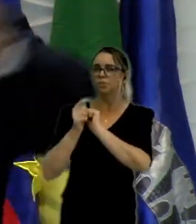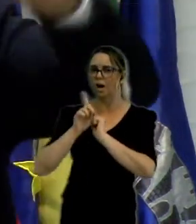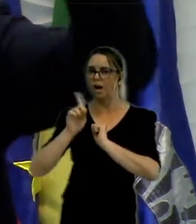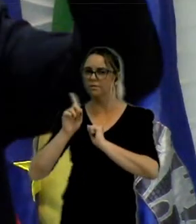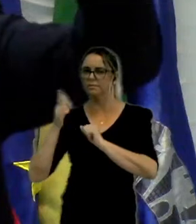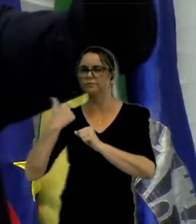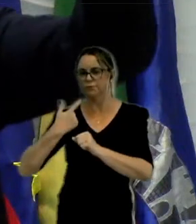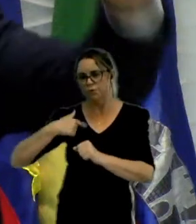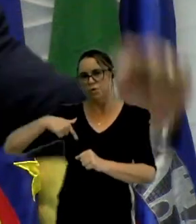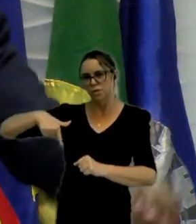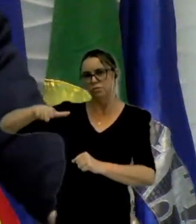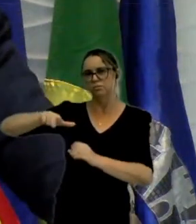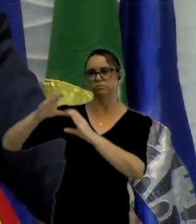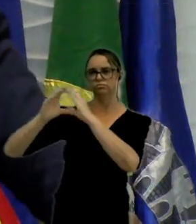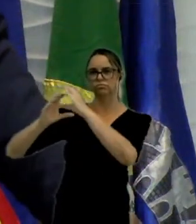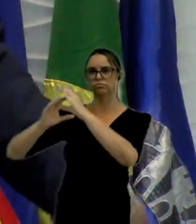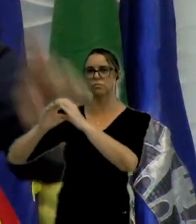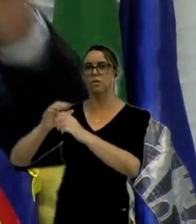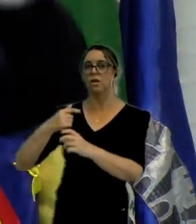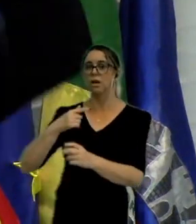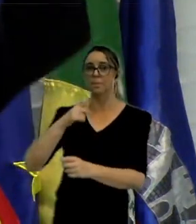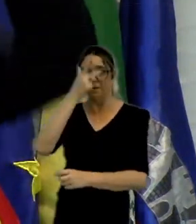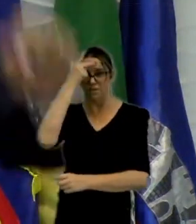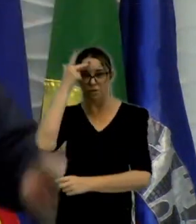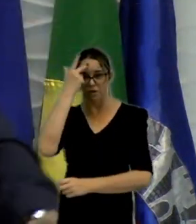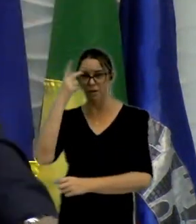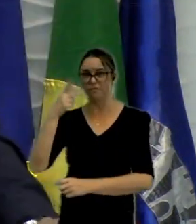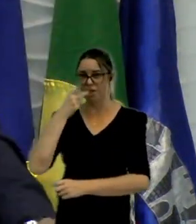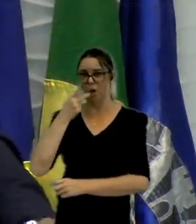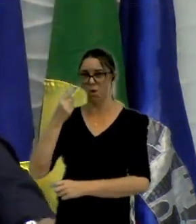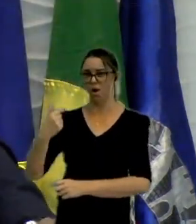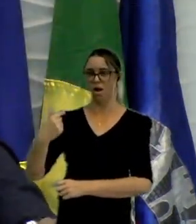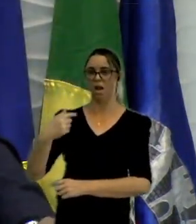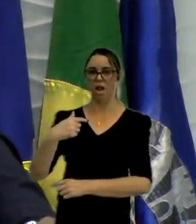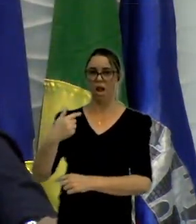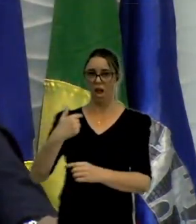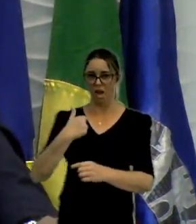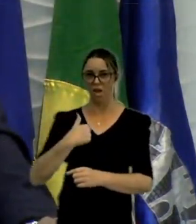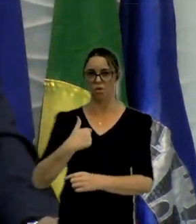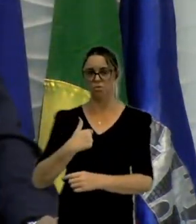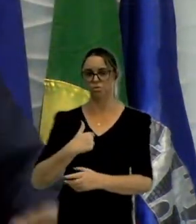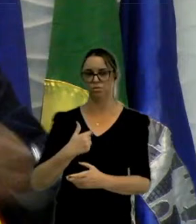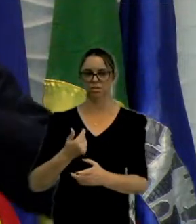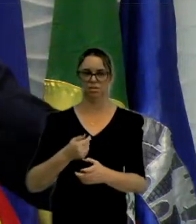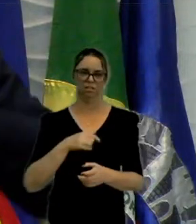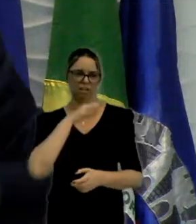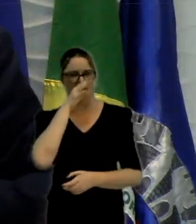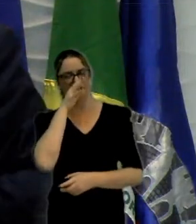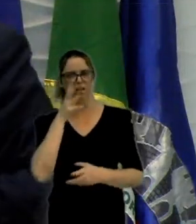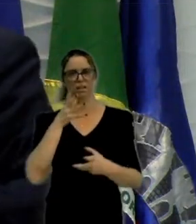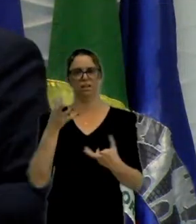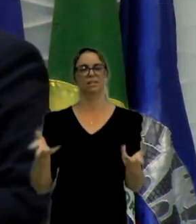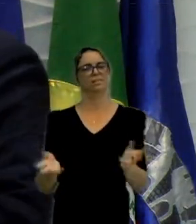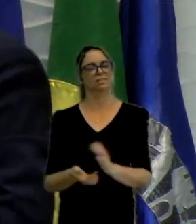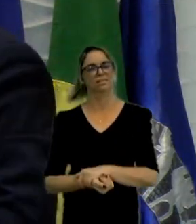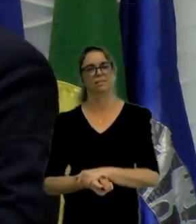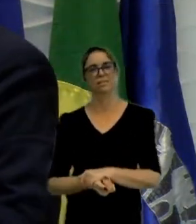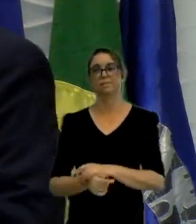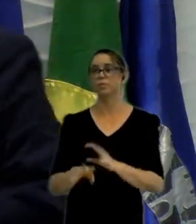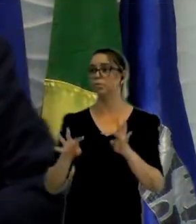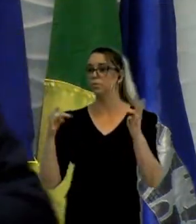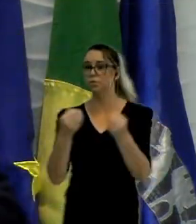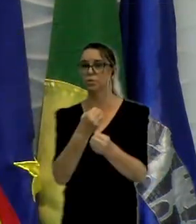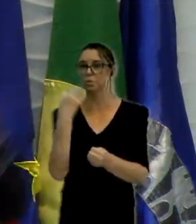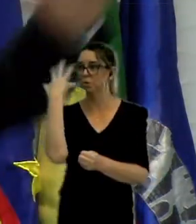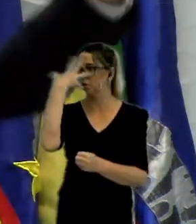Fui chamado até de mudiça. Quando eu disse, olha, estava lá tudo bonitinho, feito nós aqui